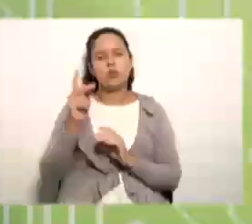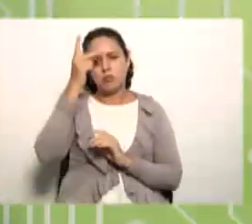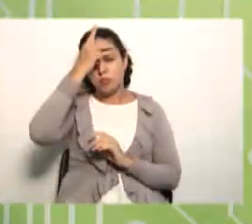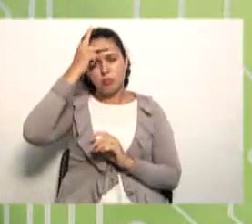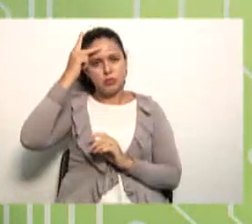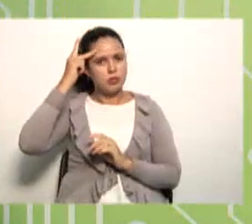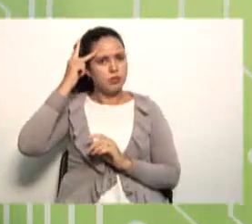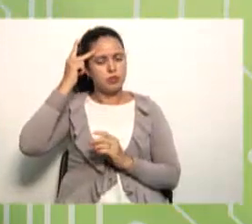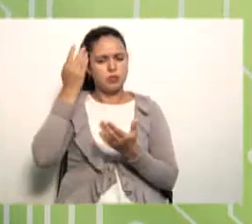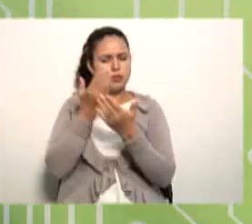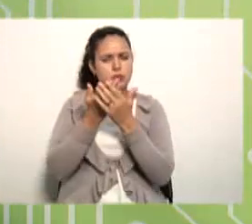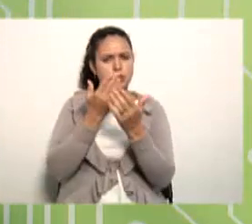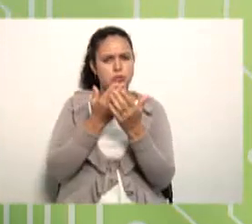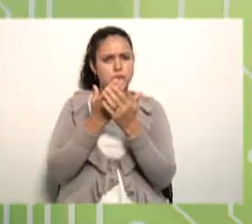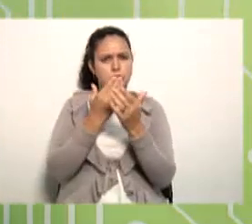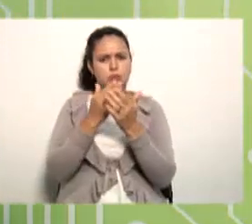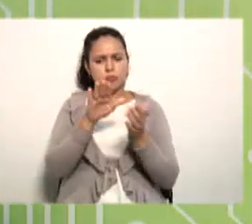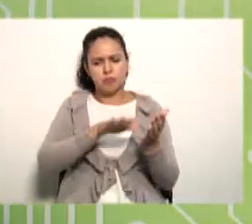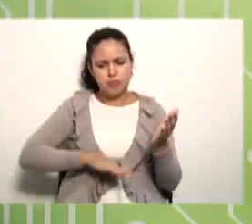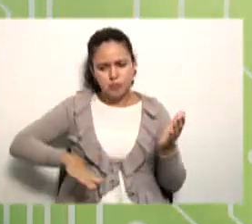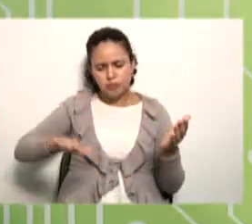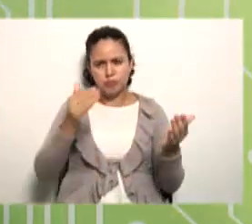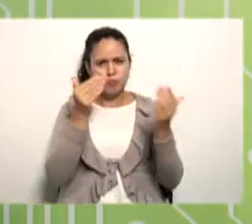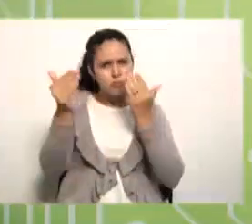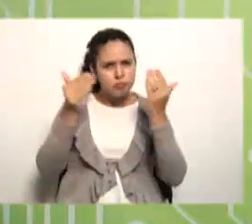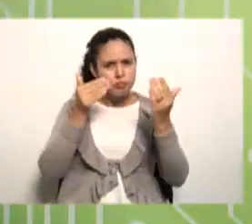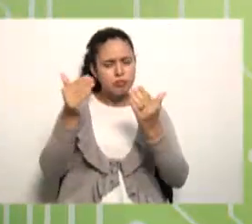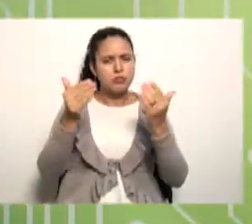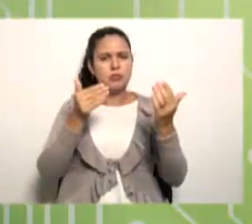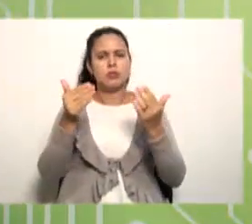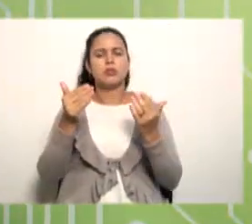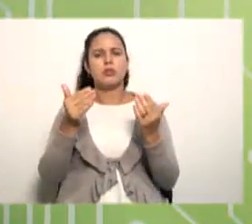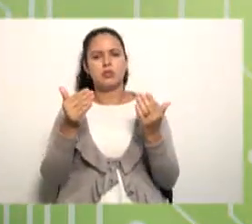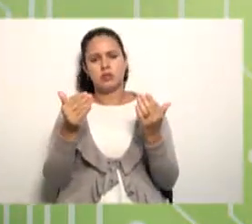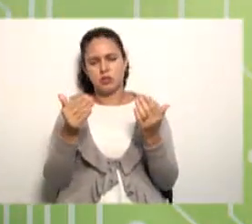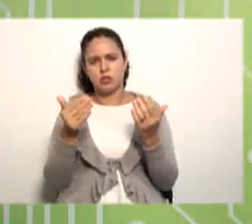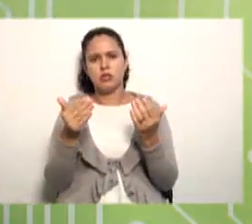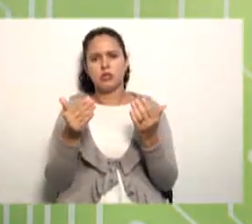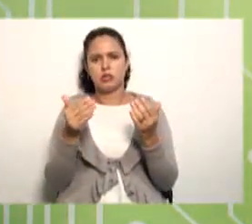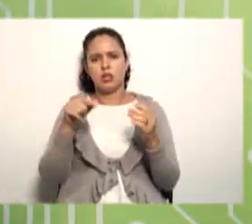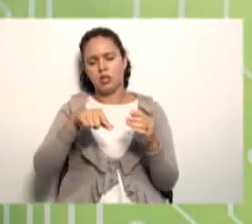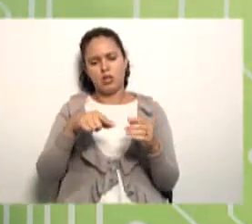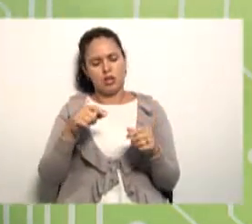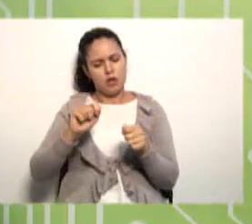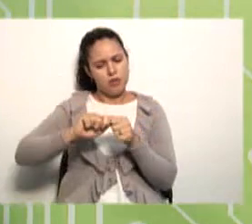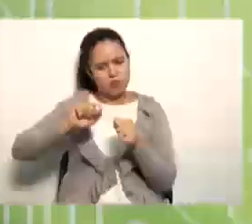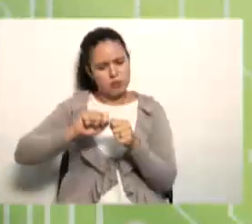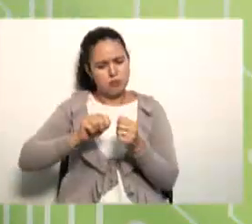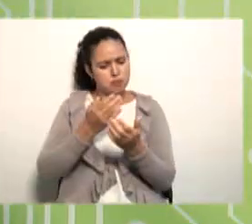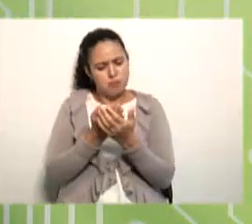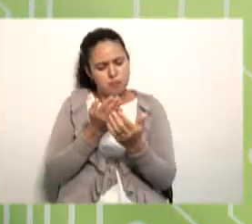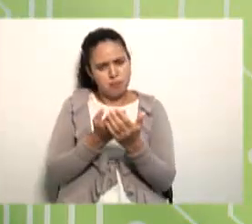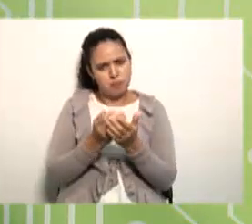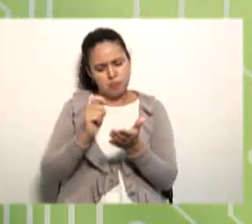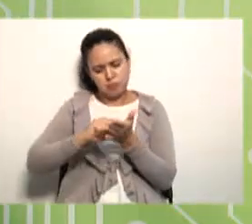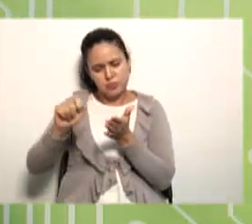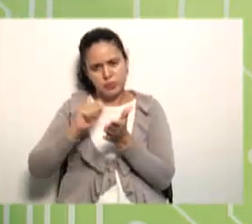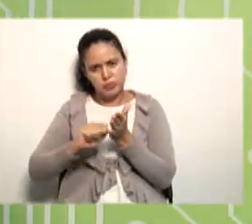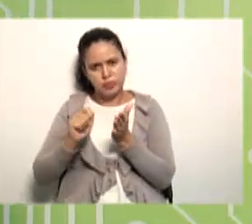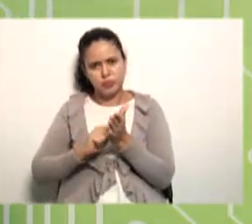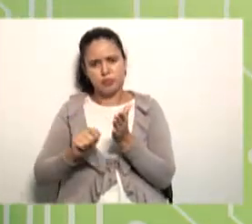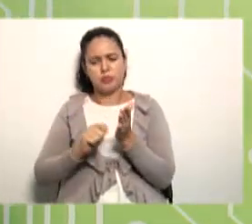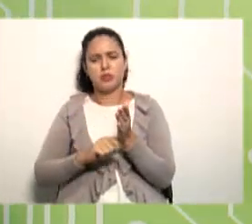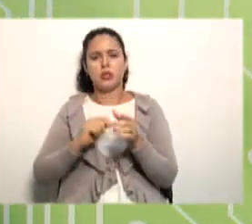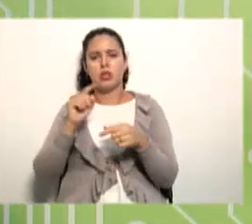que é um pesquisador chamado Maslow, que criou essa pirâmide de necessidades básicas de Maslow, que é uma teoria forte que a gente vai